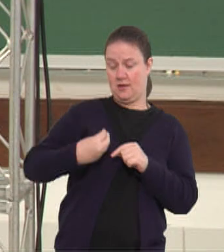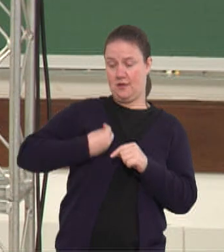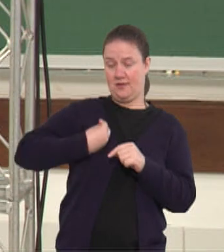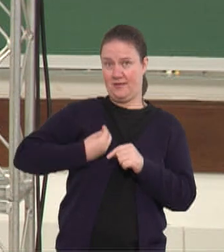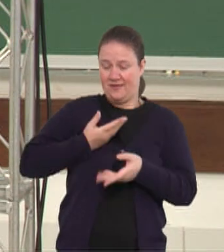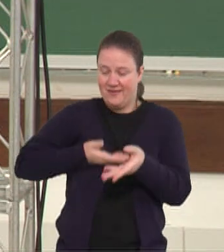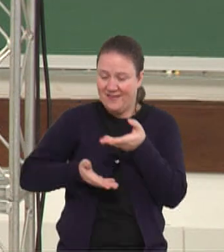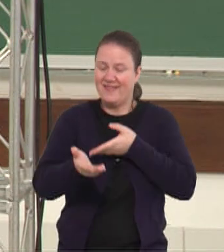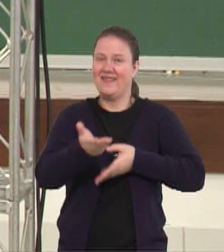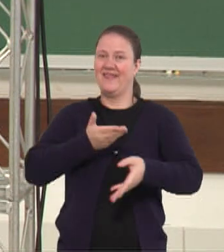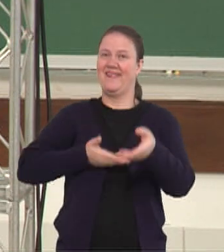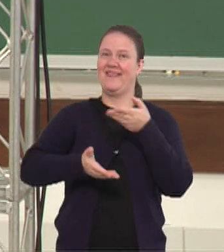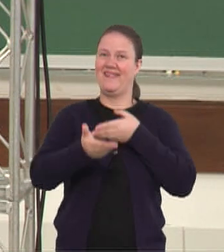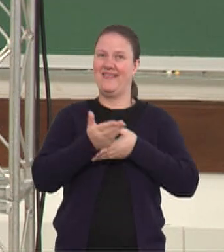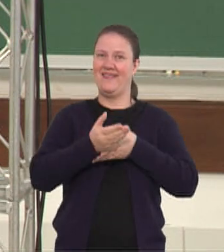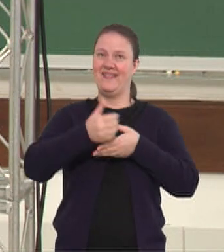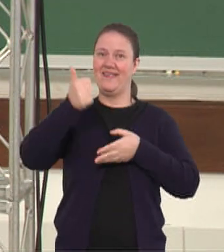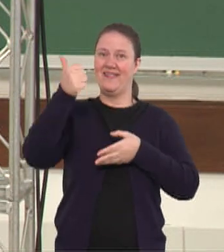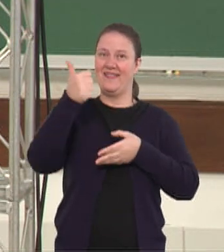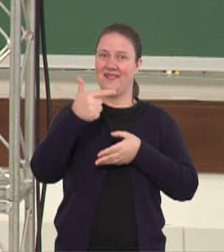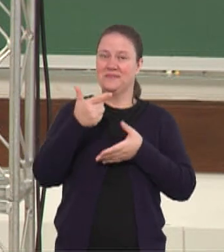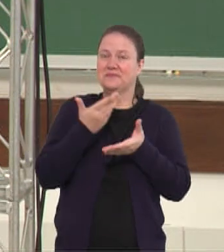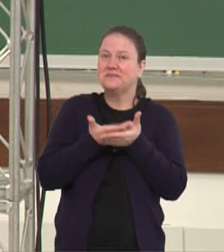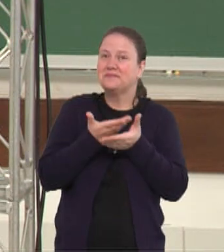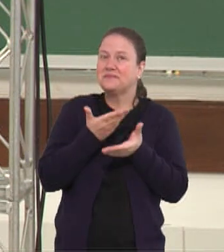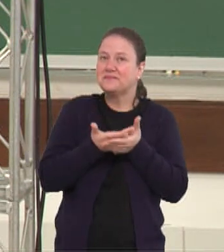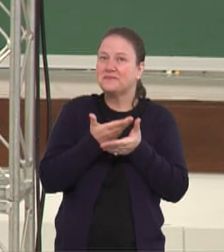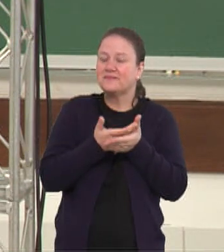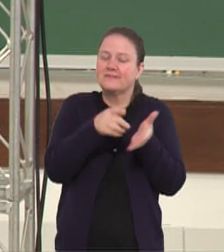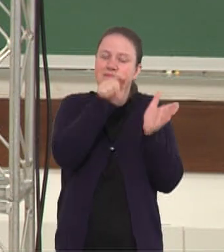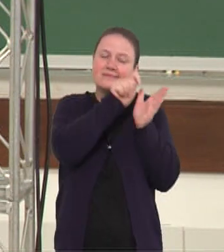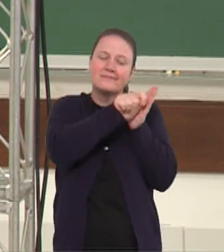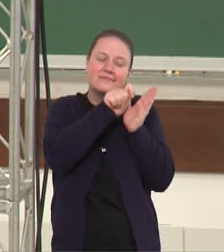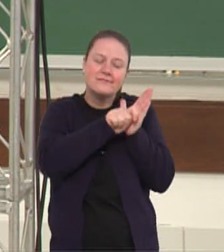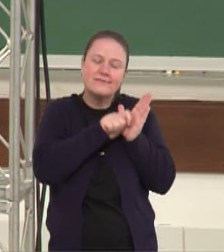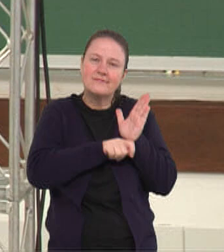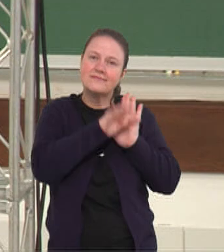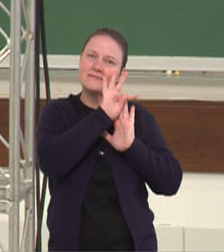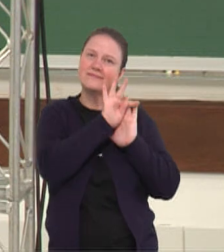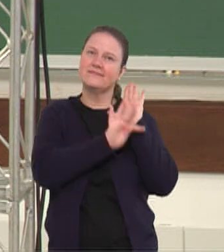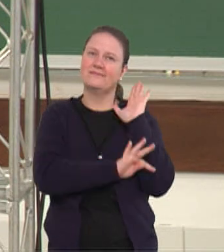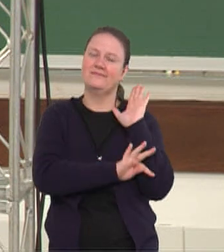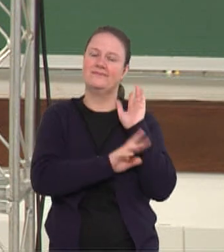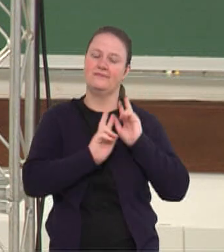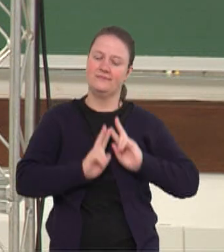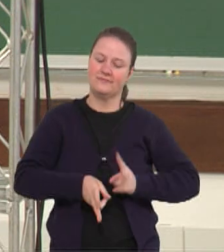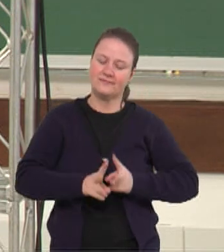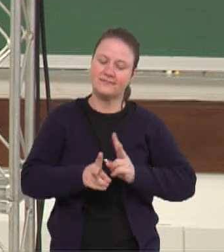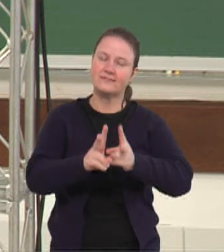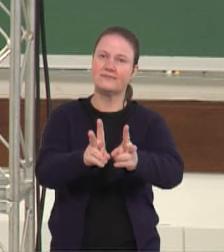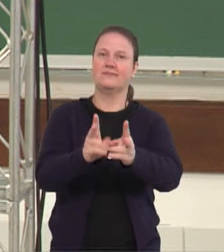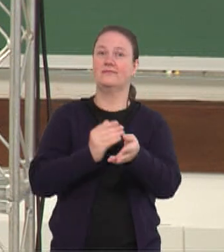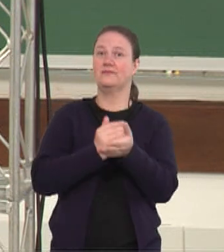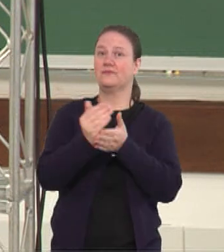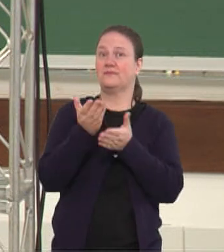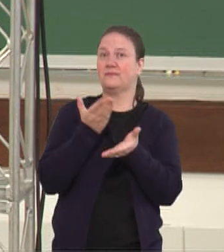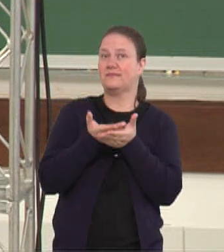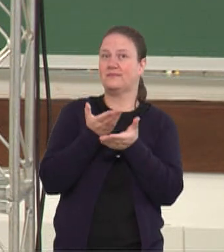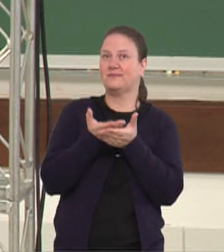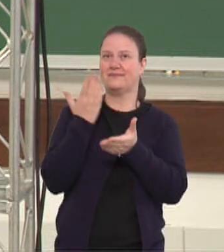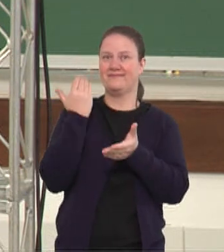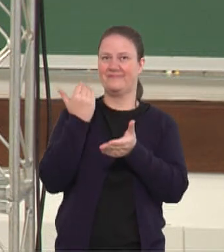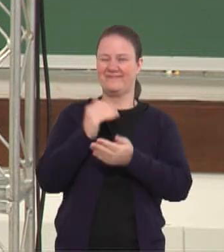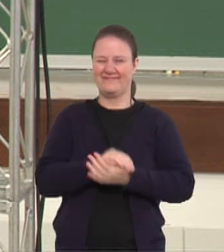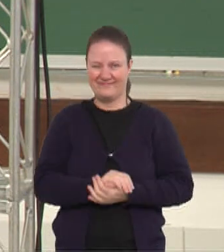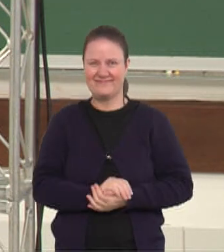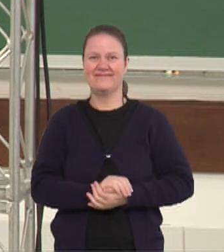Vamos lá para a nossa 12ª aula, reestruturação de texto, continuando o que começamos na aula passada.